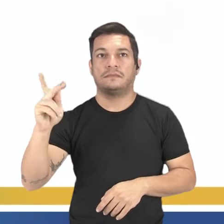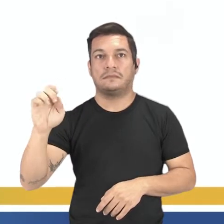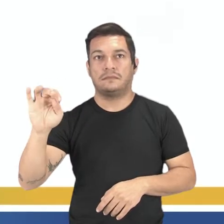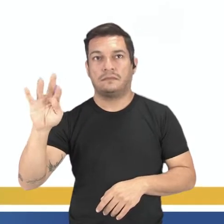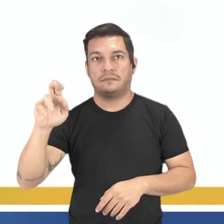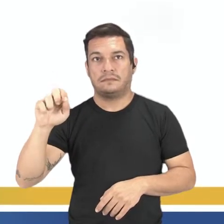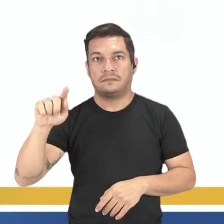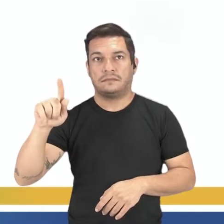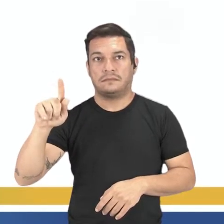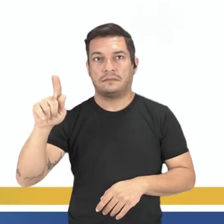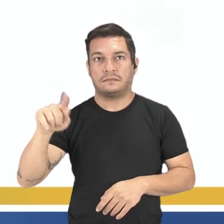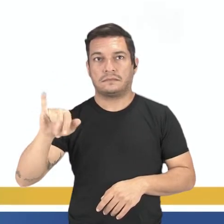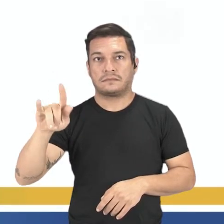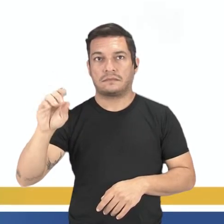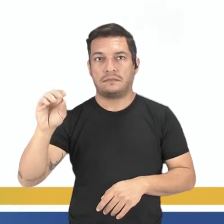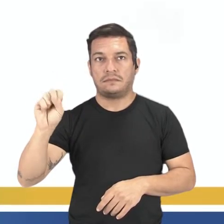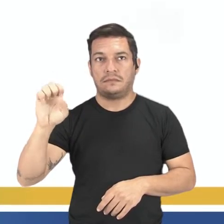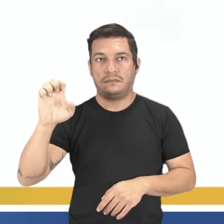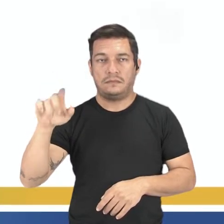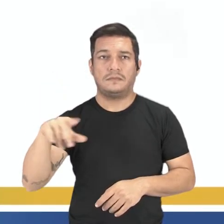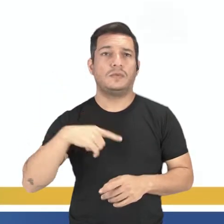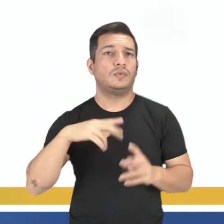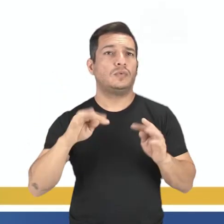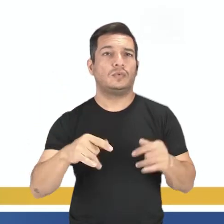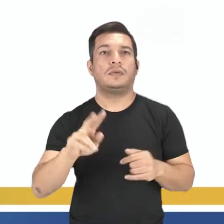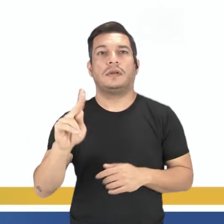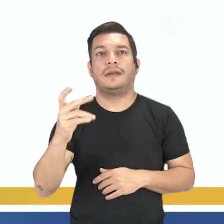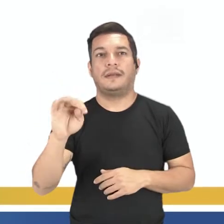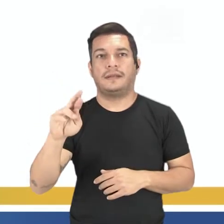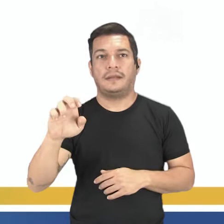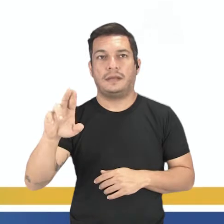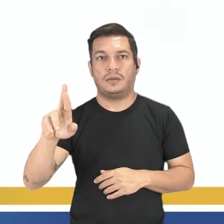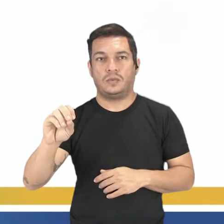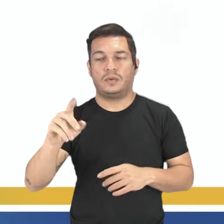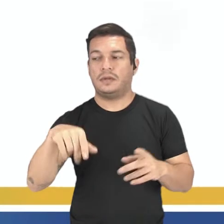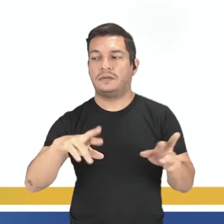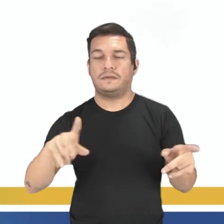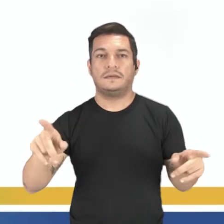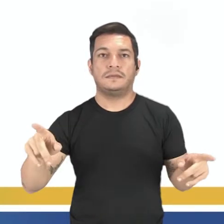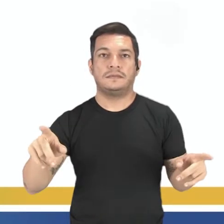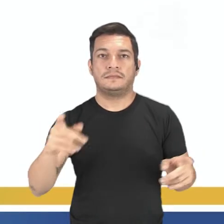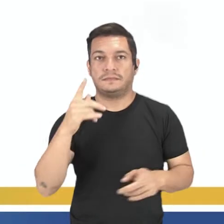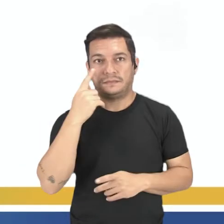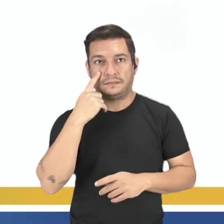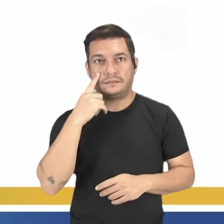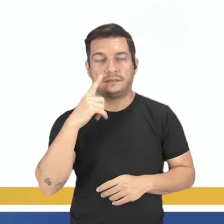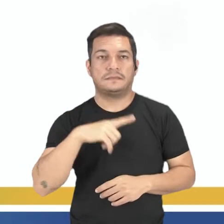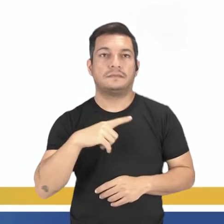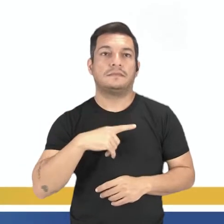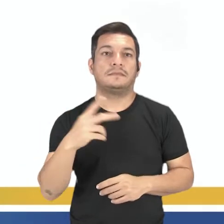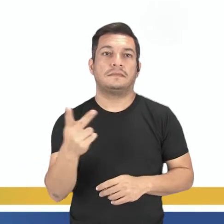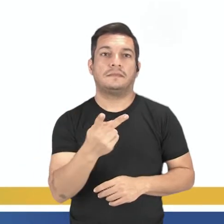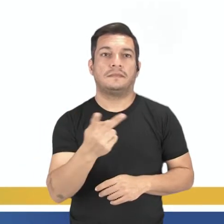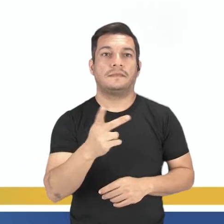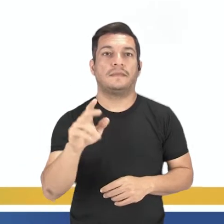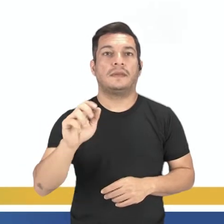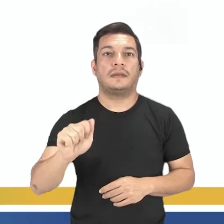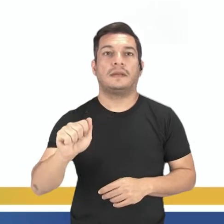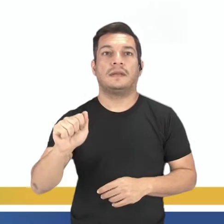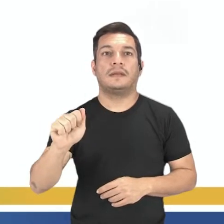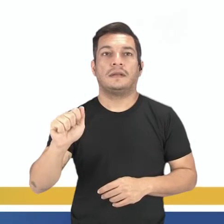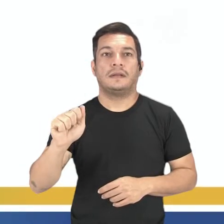é isso? Heterozigoto, tudo que é hétero é diferente, Então, por exemplo, eu vou ter um par de